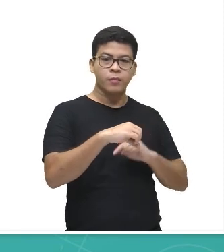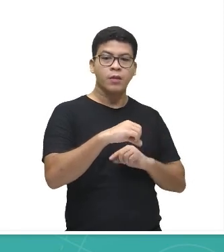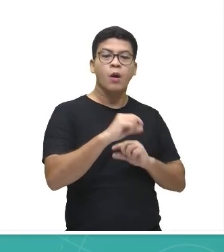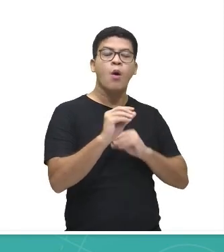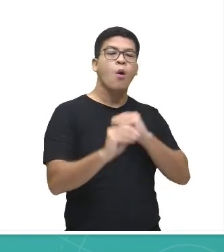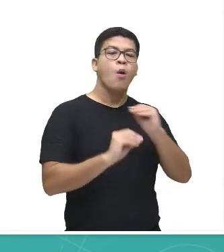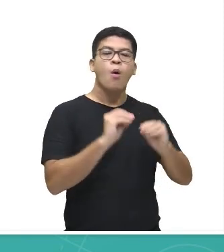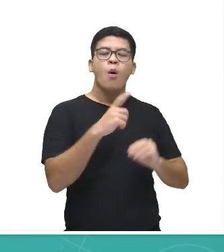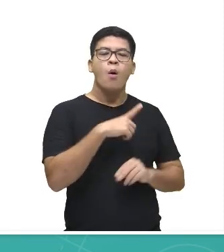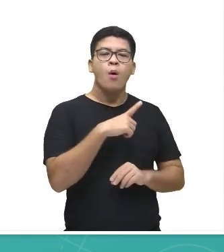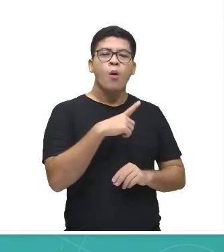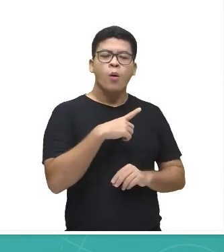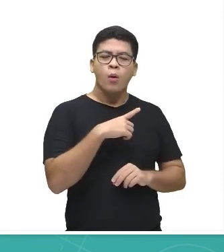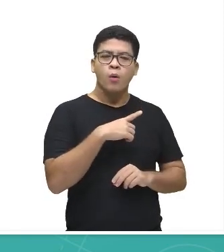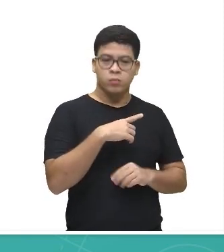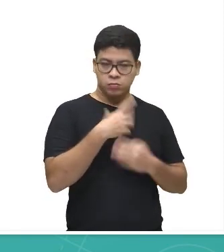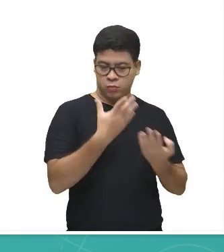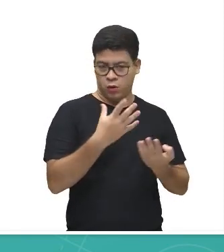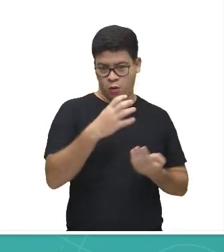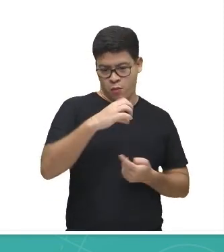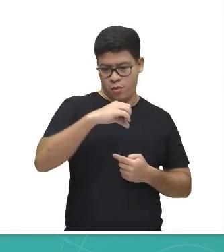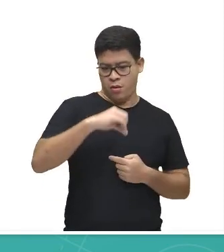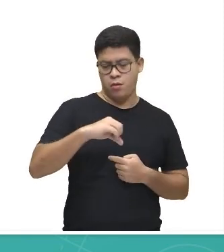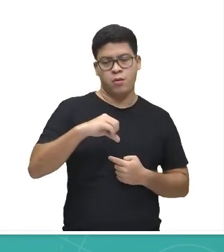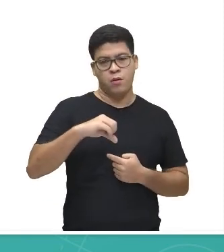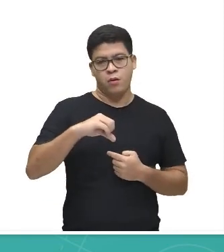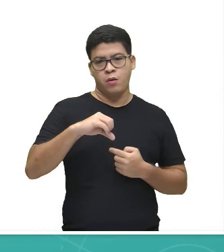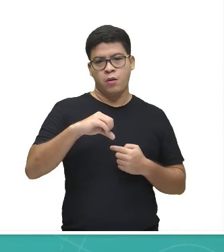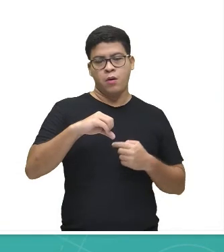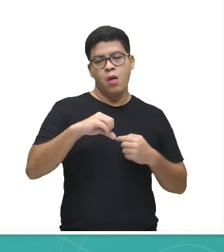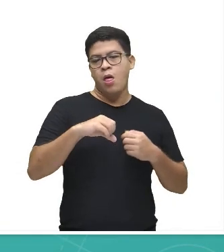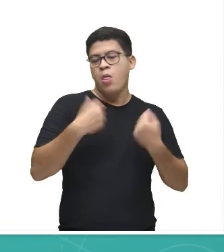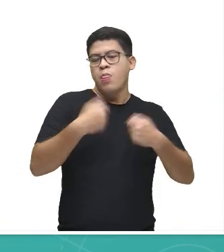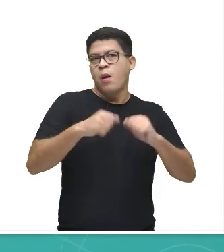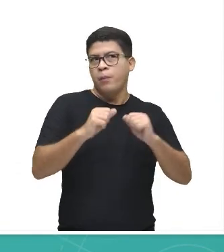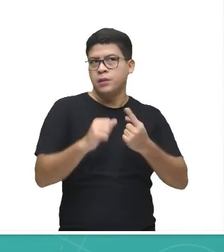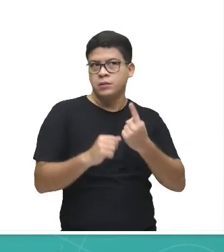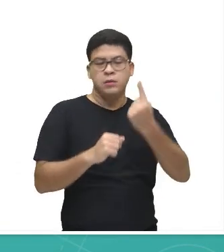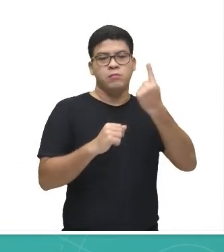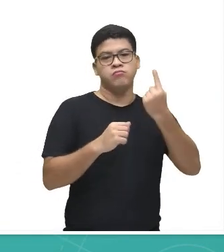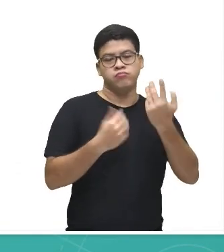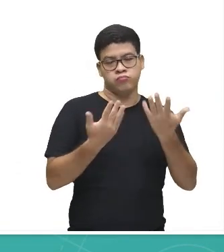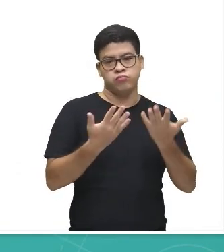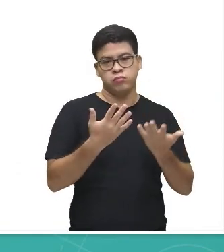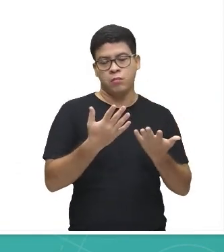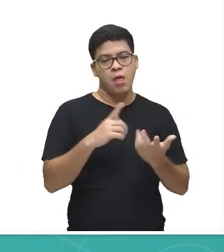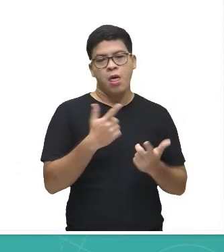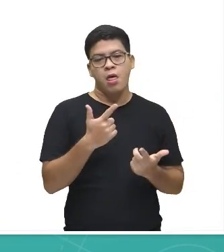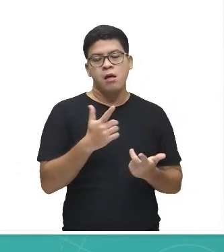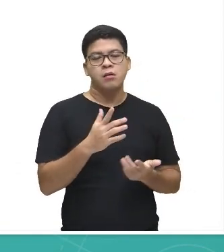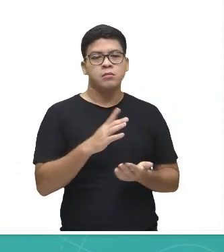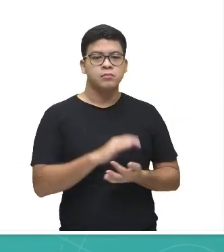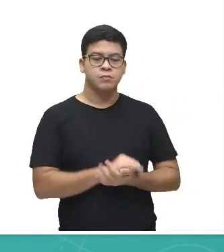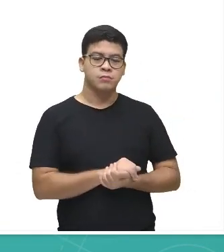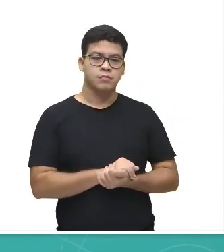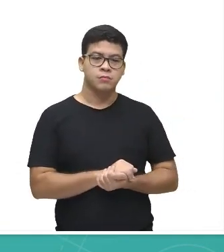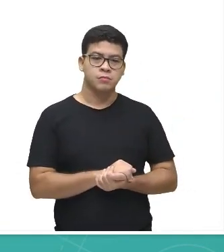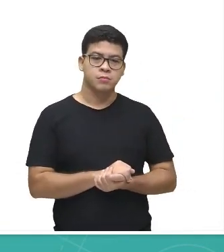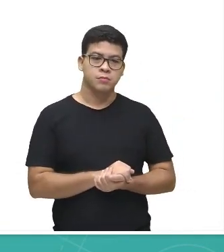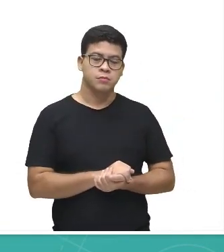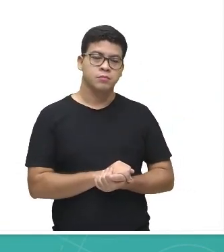Percebam que, como deu 9, né? Eu pude colocar ele sem precisar subir nenhum número, tá?